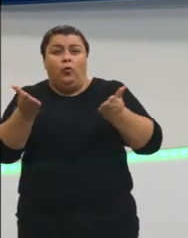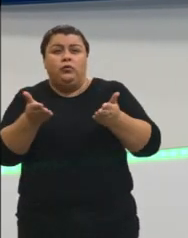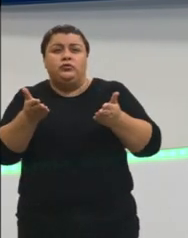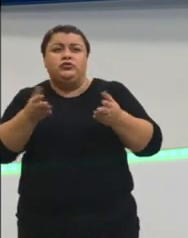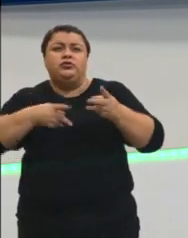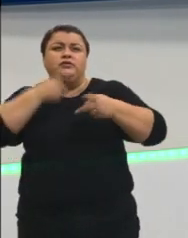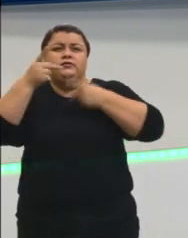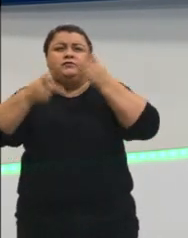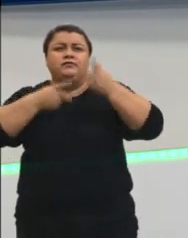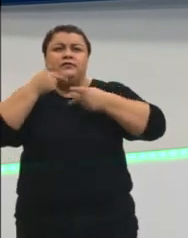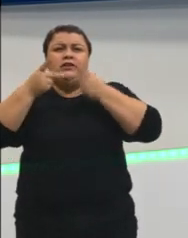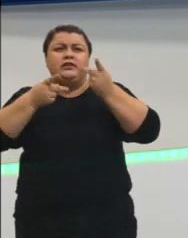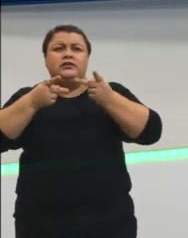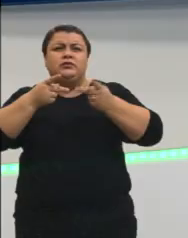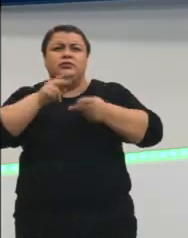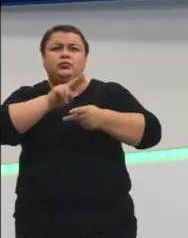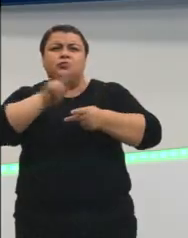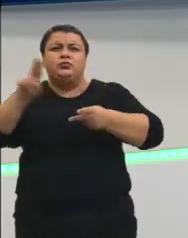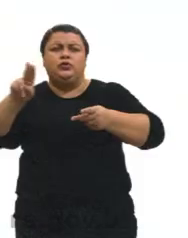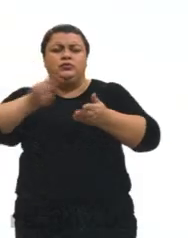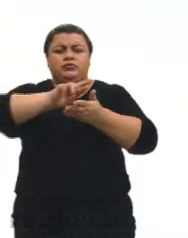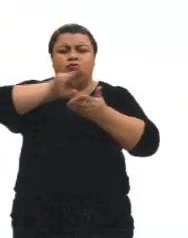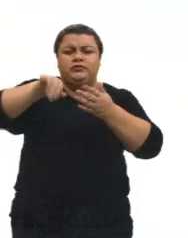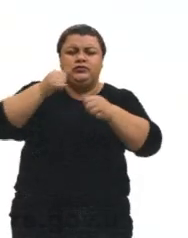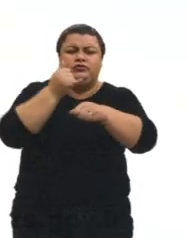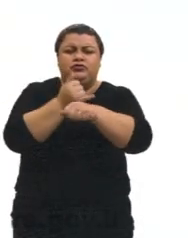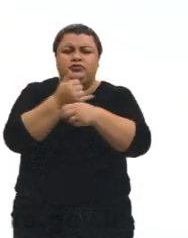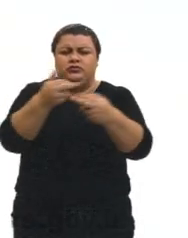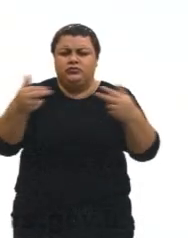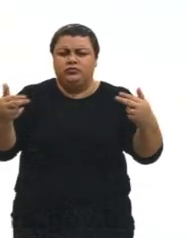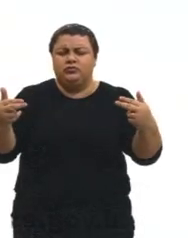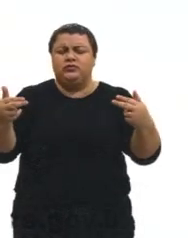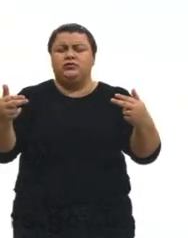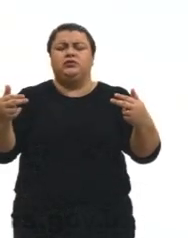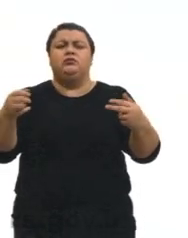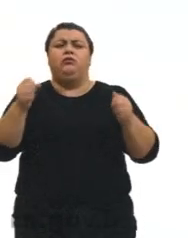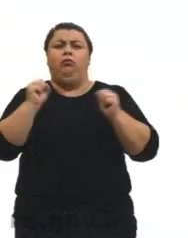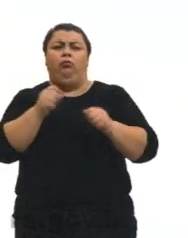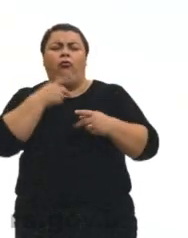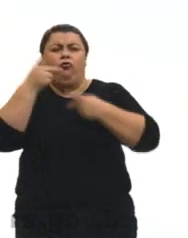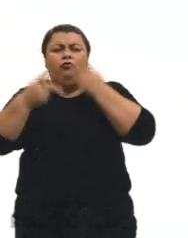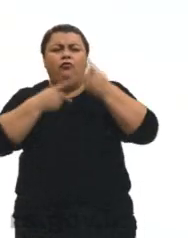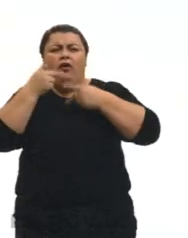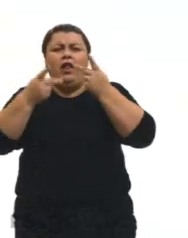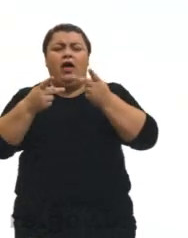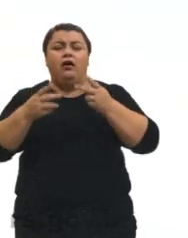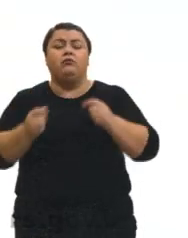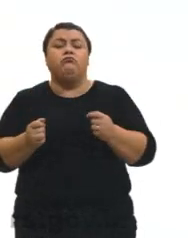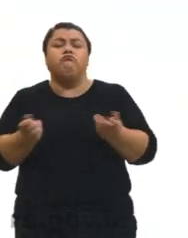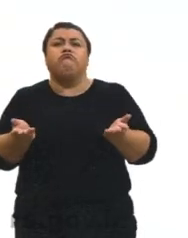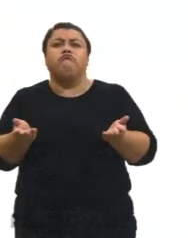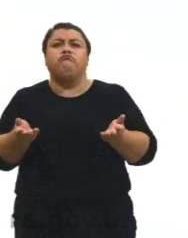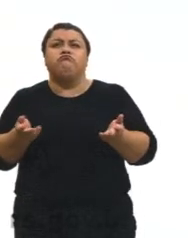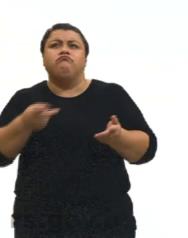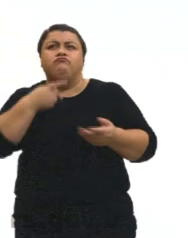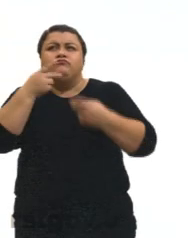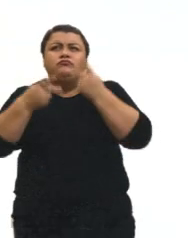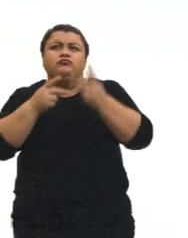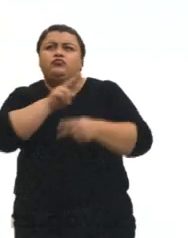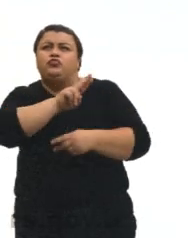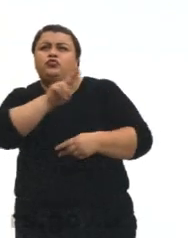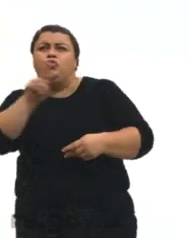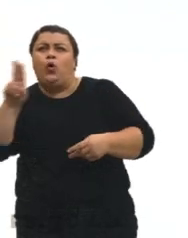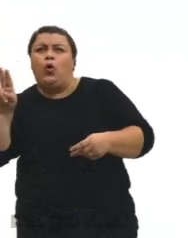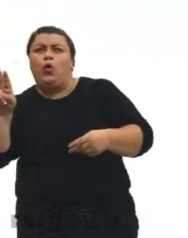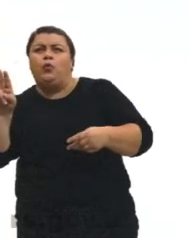falando sobre o nome das coisas eu poderia simplesmente dizer falamos sobre o nome das coisas